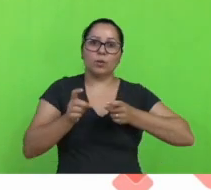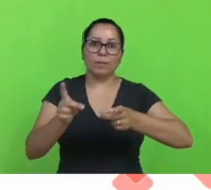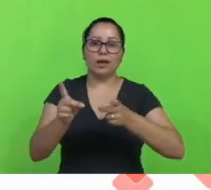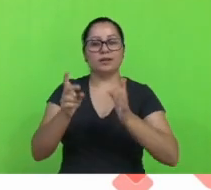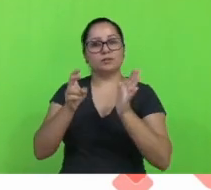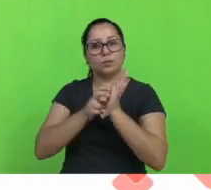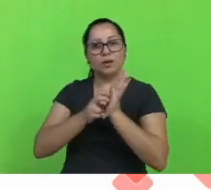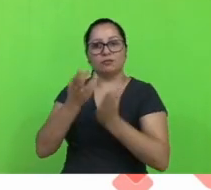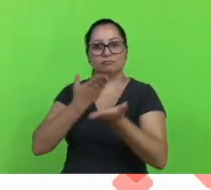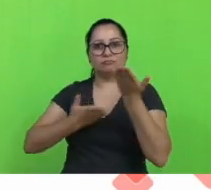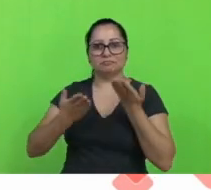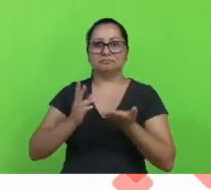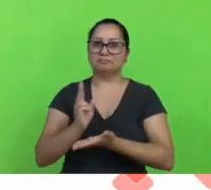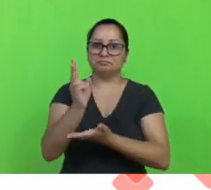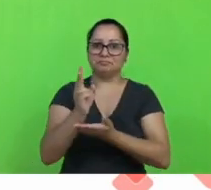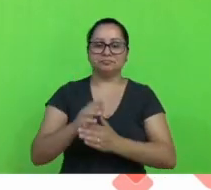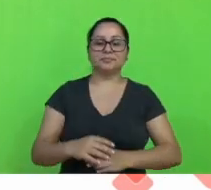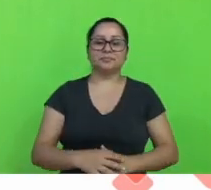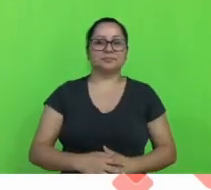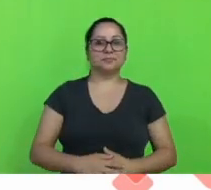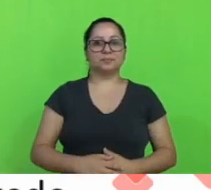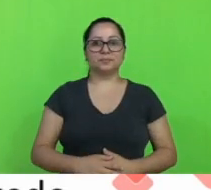transações bancárias e assim por diante.